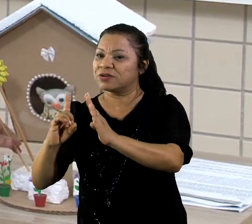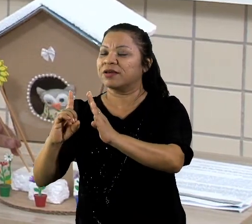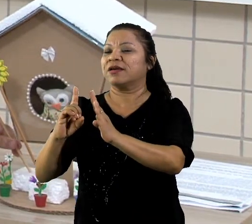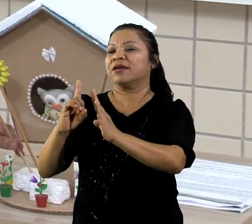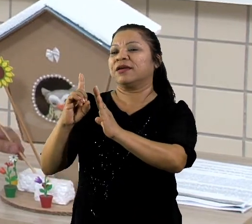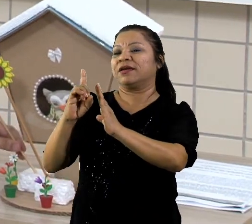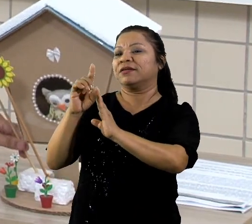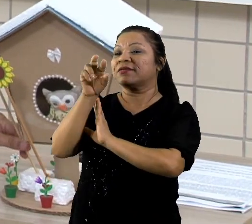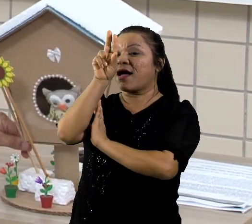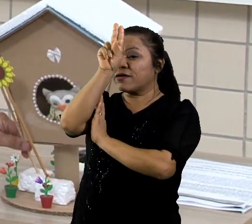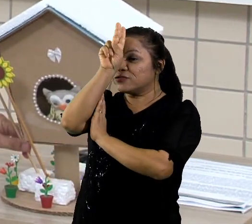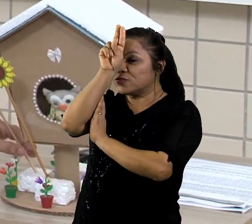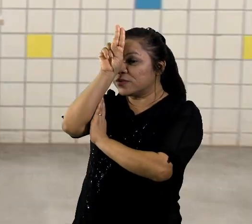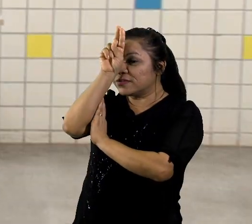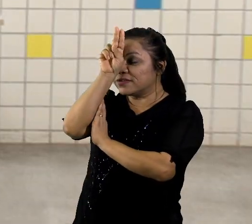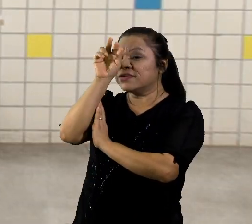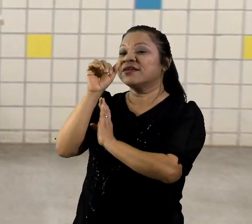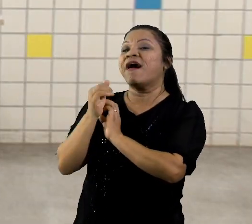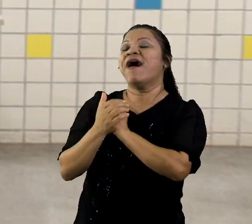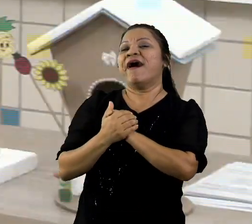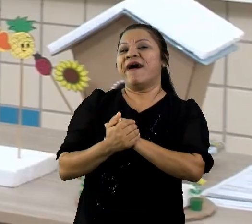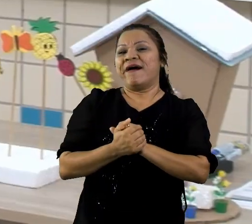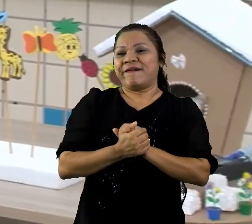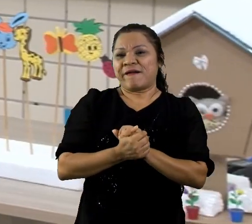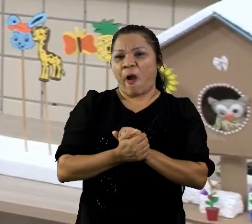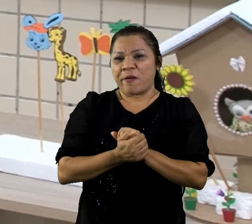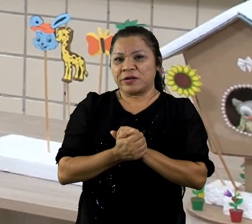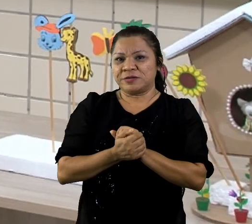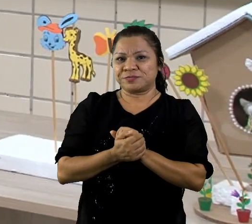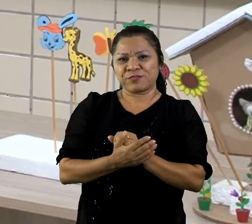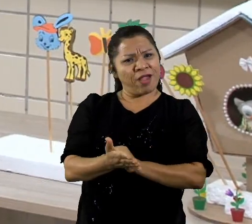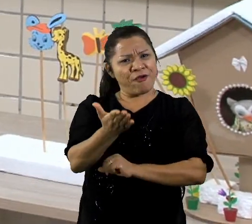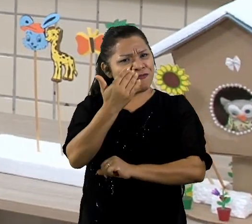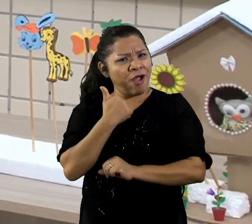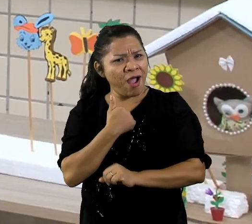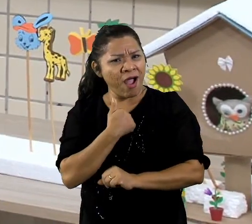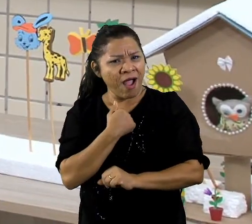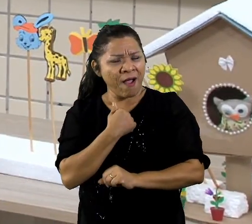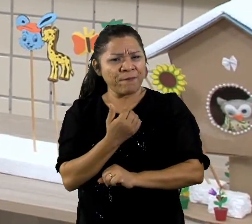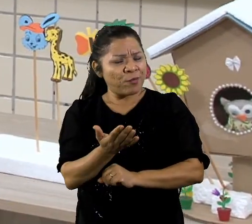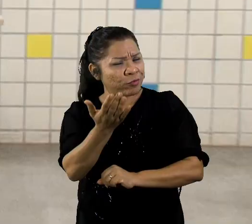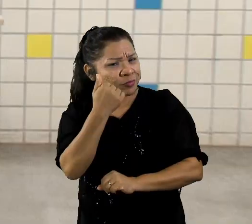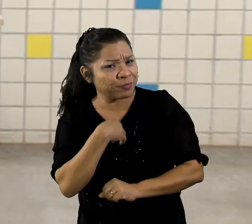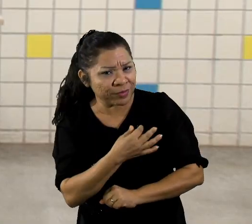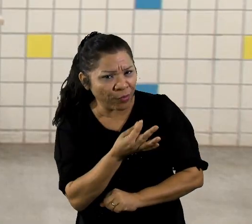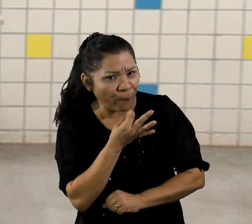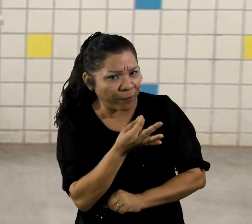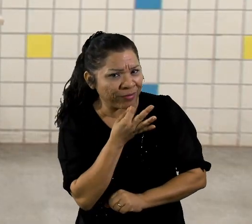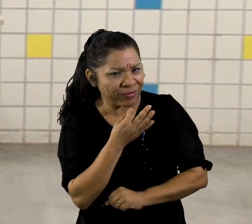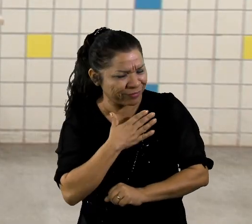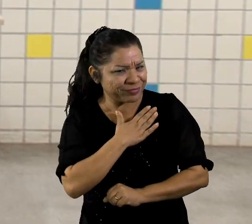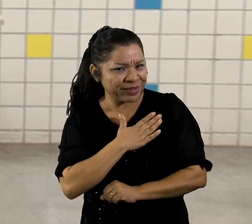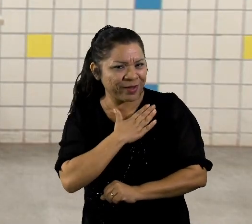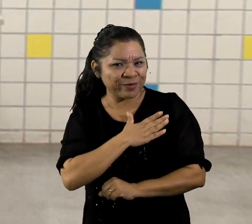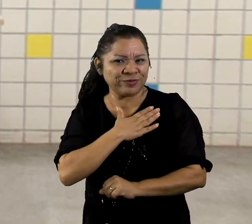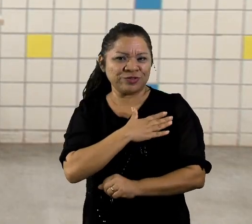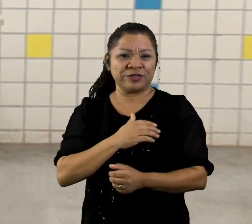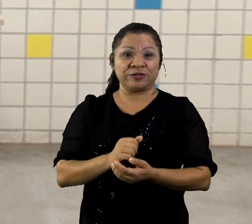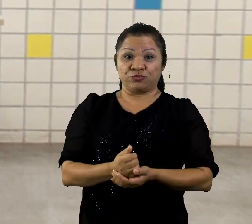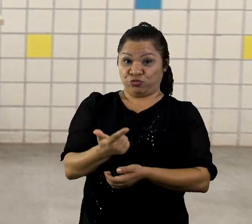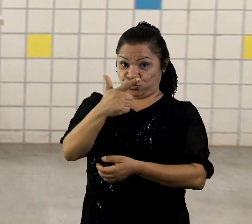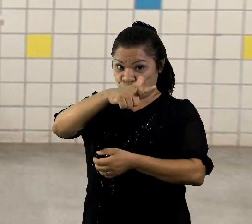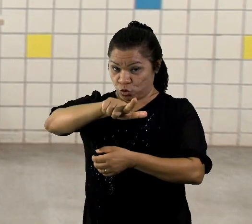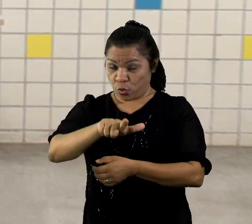casinha da corujinha, criança? Fala aí, dá seu palpite se você está gostando. Vamos novamente jogar o nosso